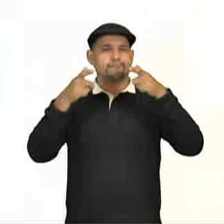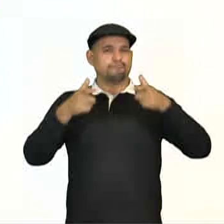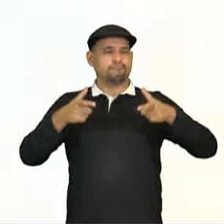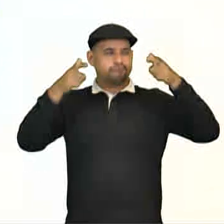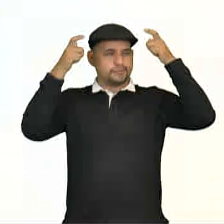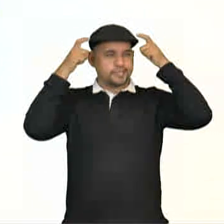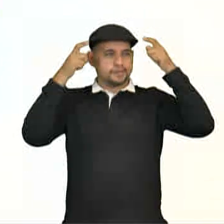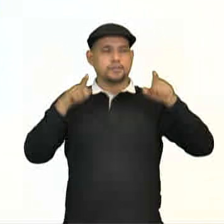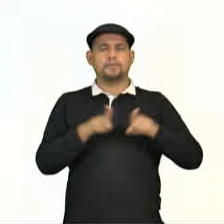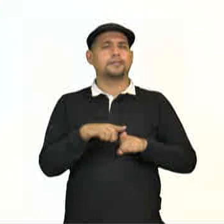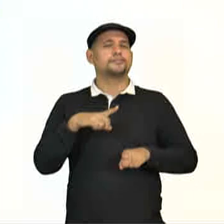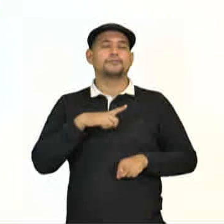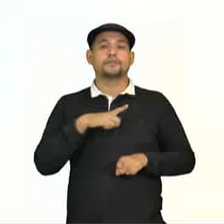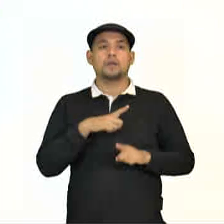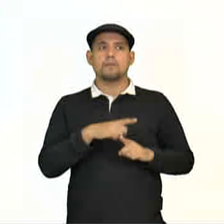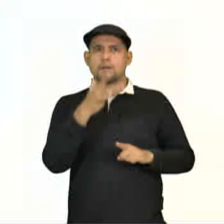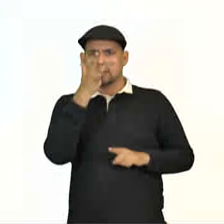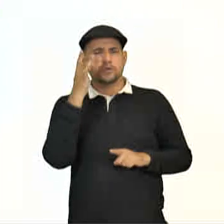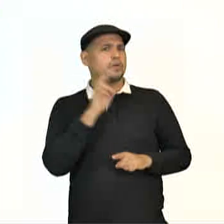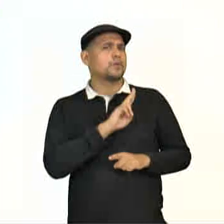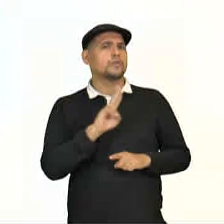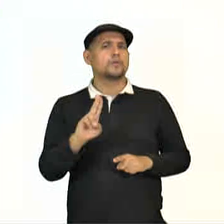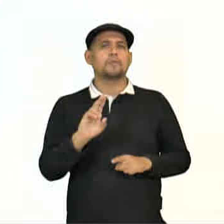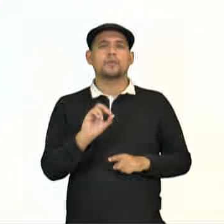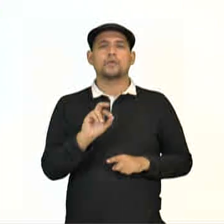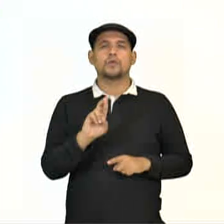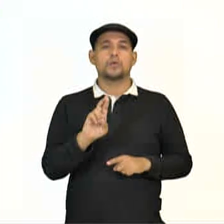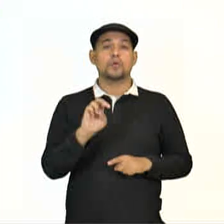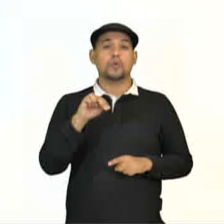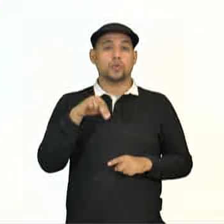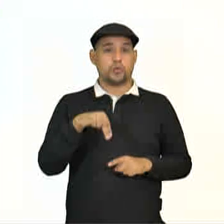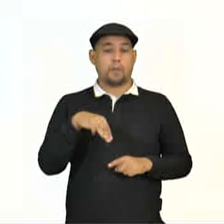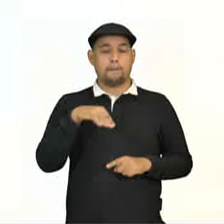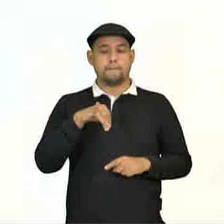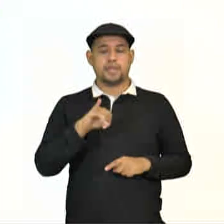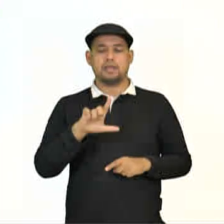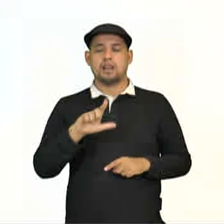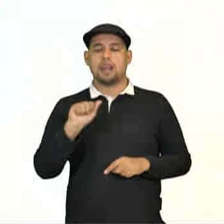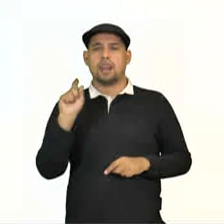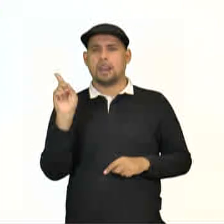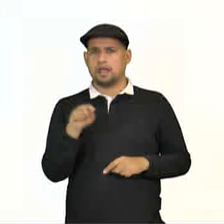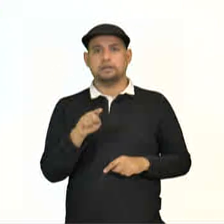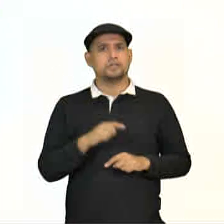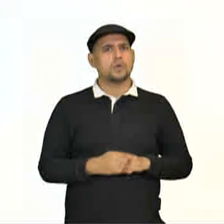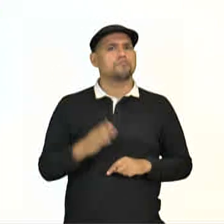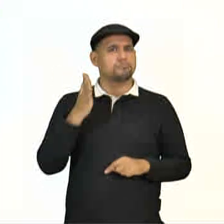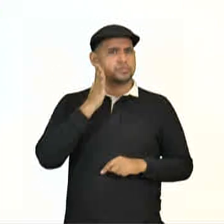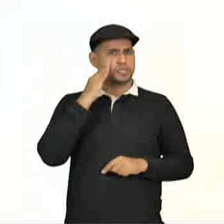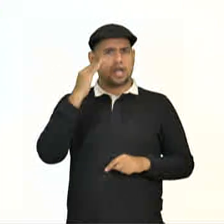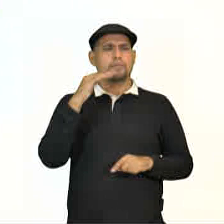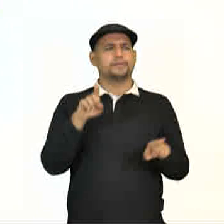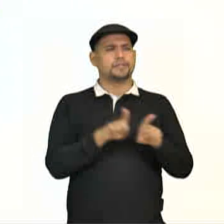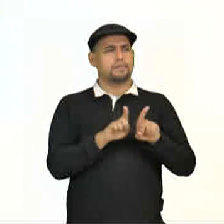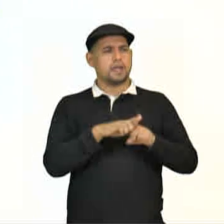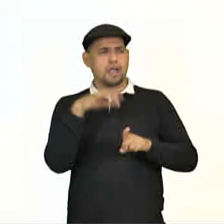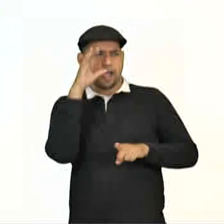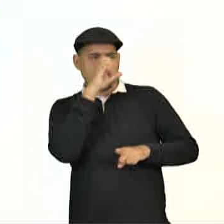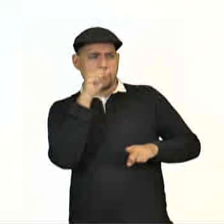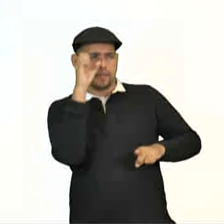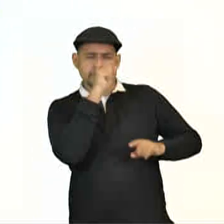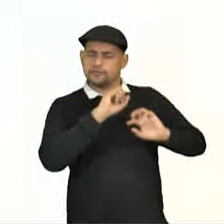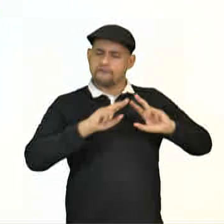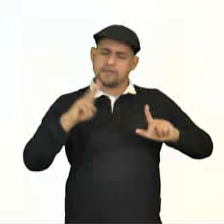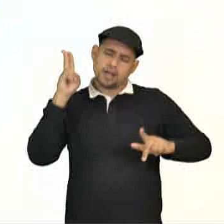do destino havia um adivinho de nome Orunmilá. Era um sábio culto e respeitado e tinha aprendido todas